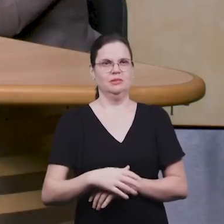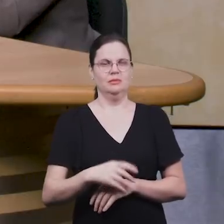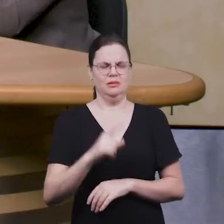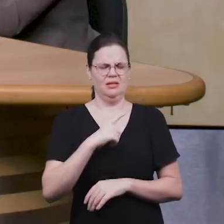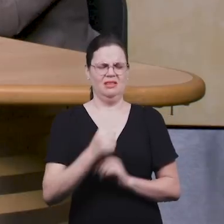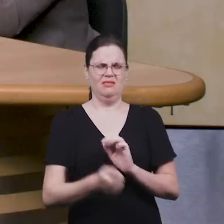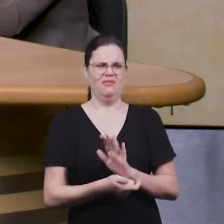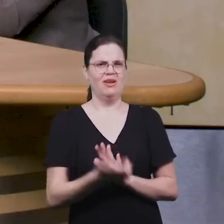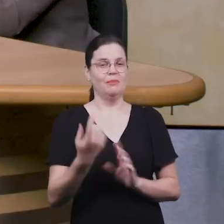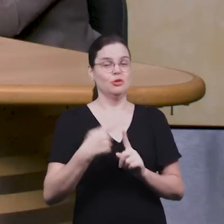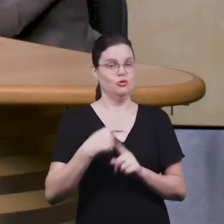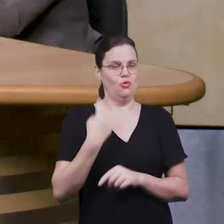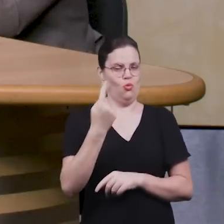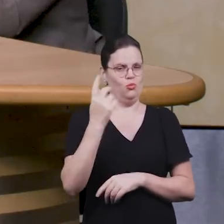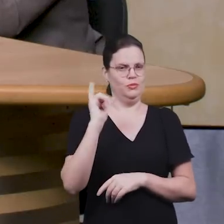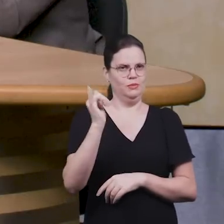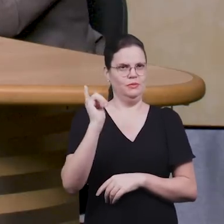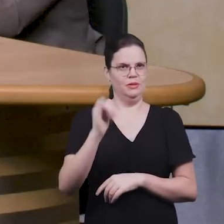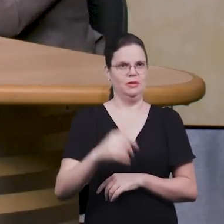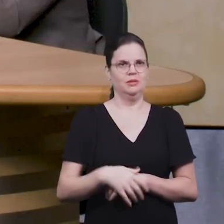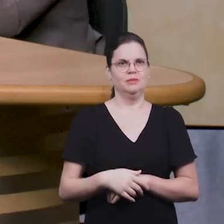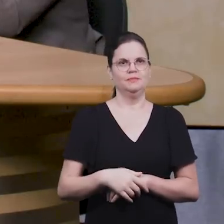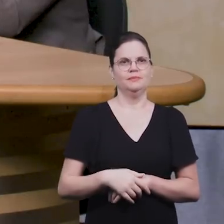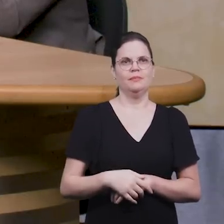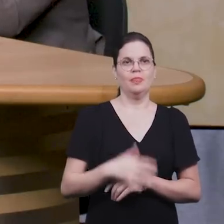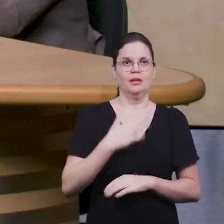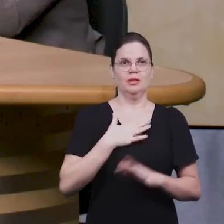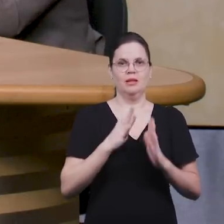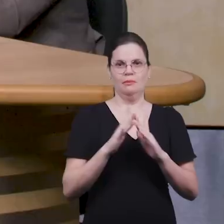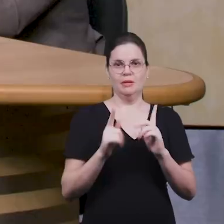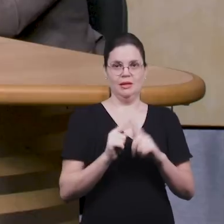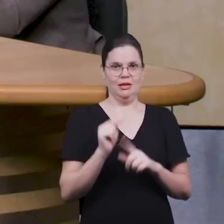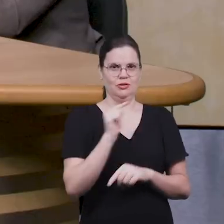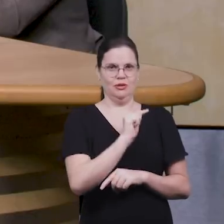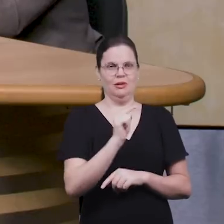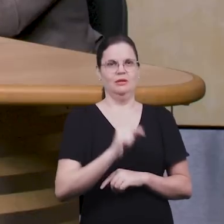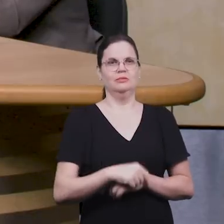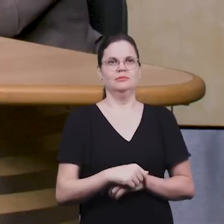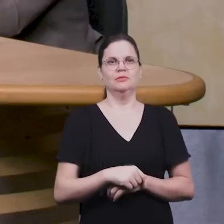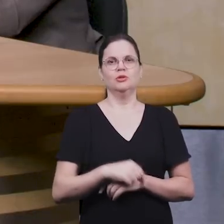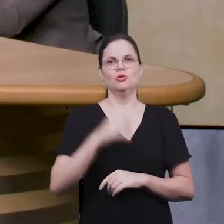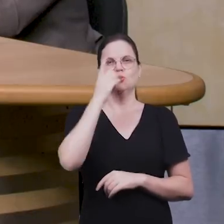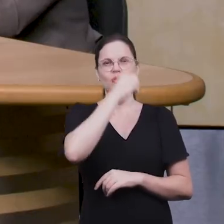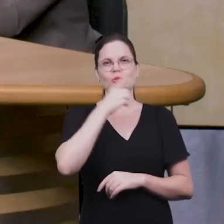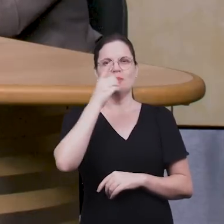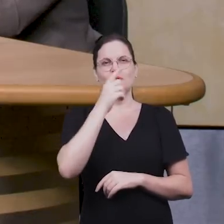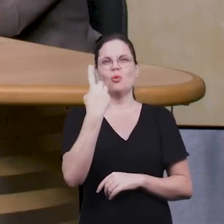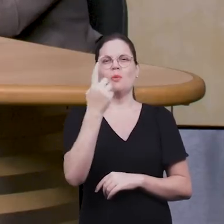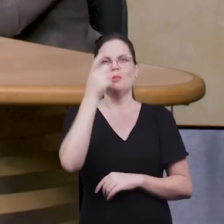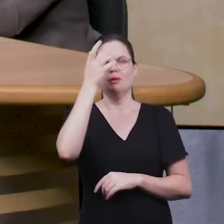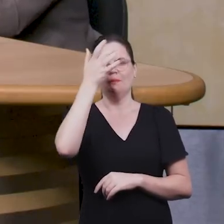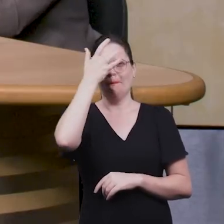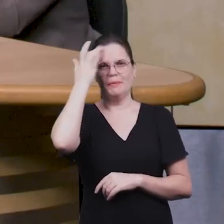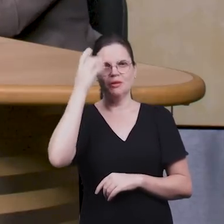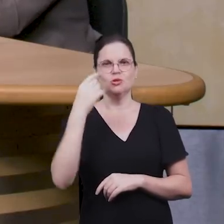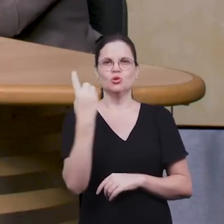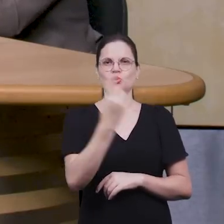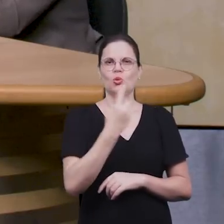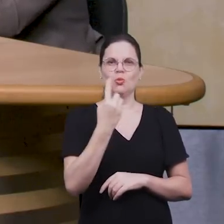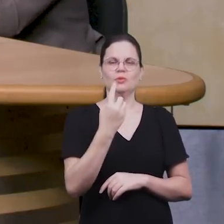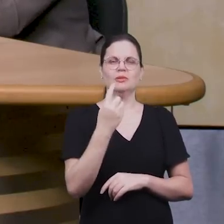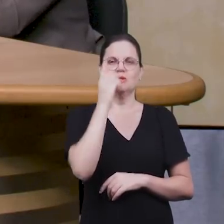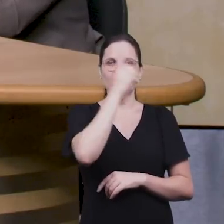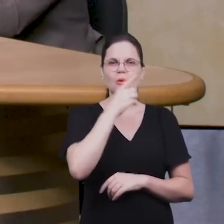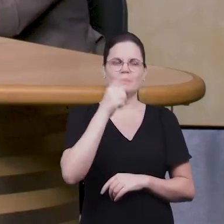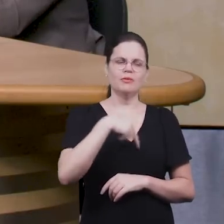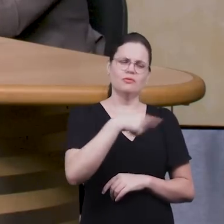muitos meses, frequentava a igreja em que eu estou como pastor. Estava lá, domingo, um dia, outro,